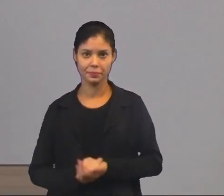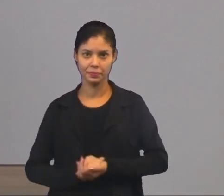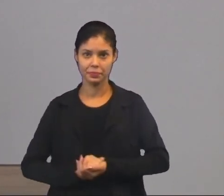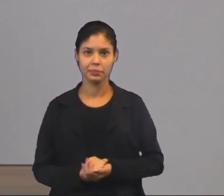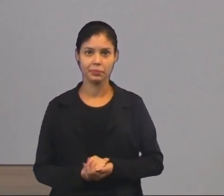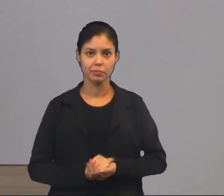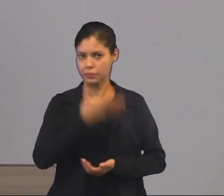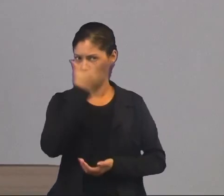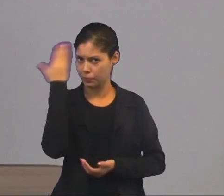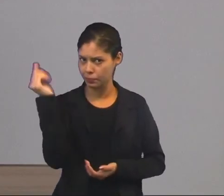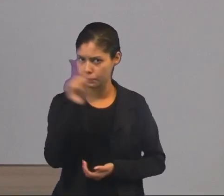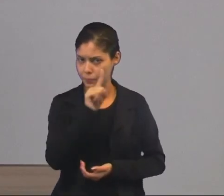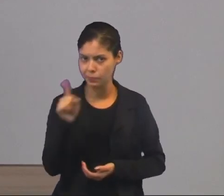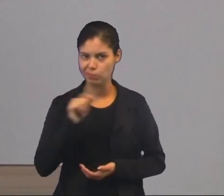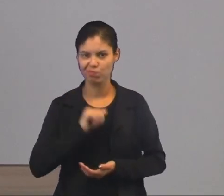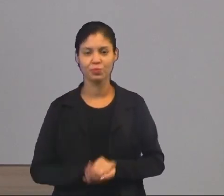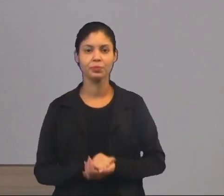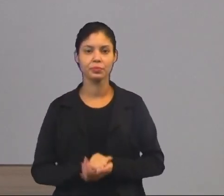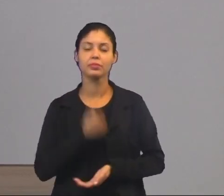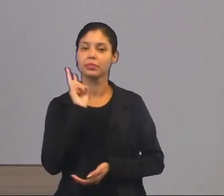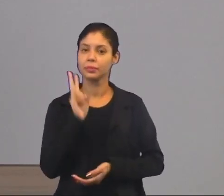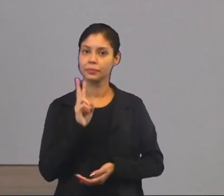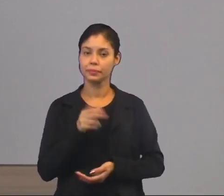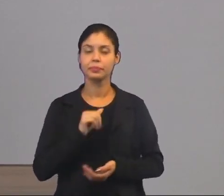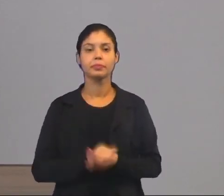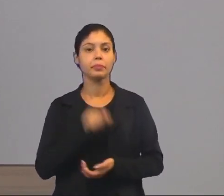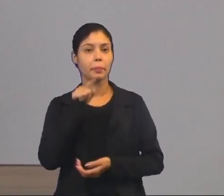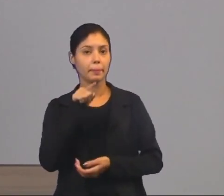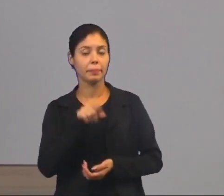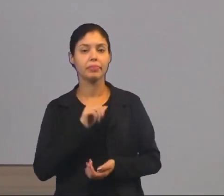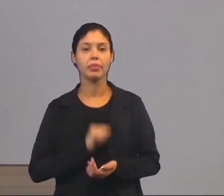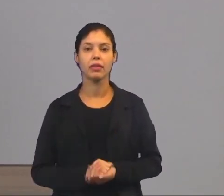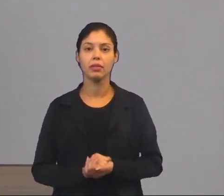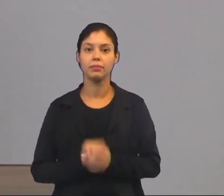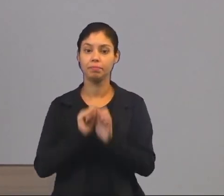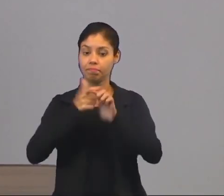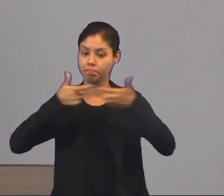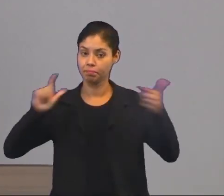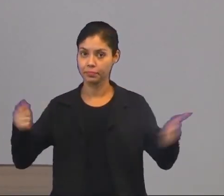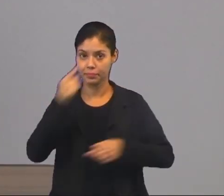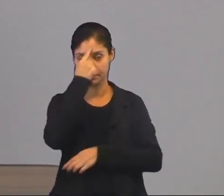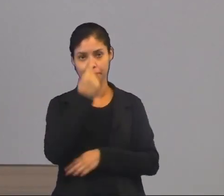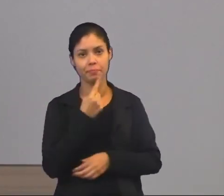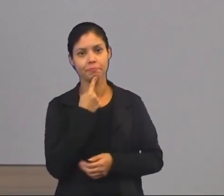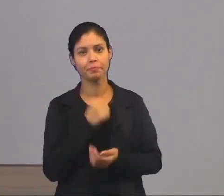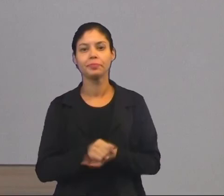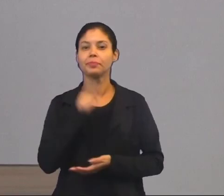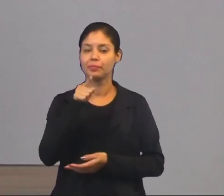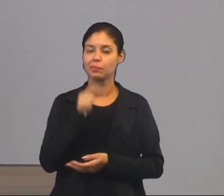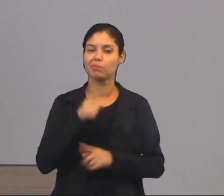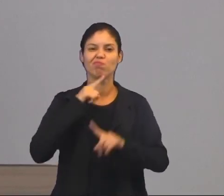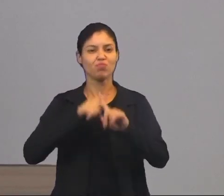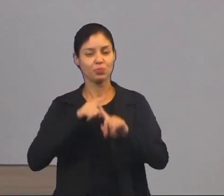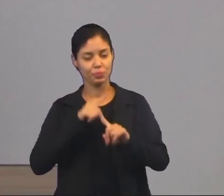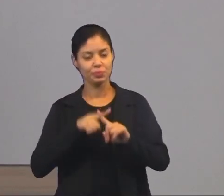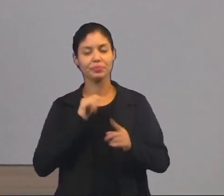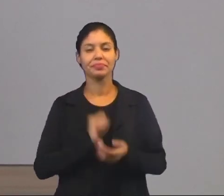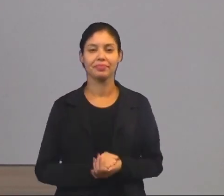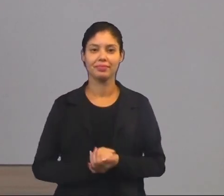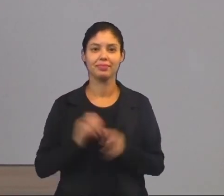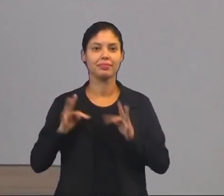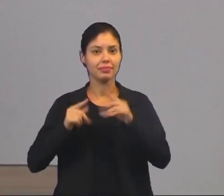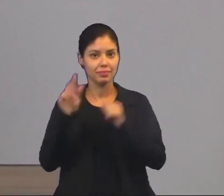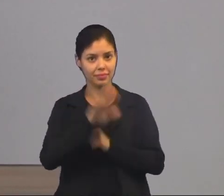outras. E não esqueça, né, sempre que você for ampliar uma figura, você vai multiplicar